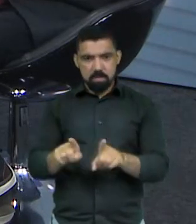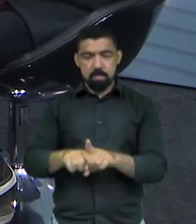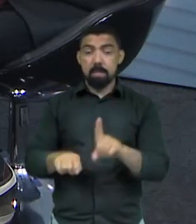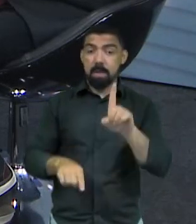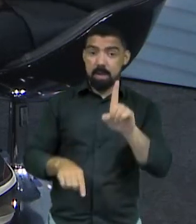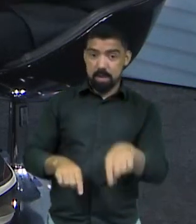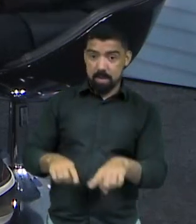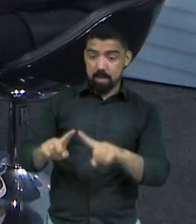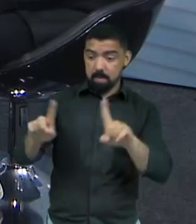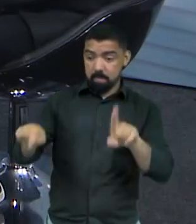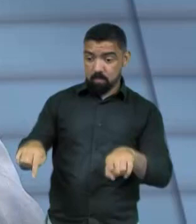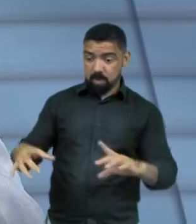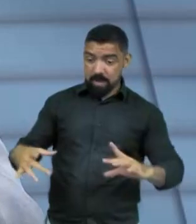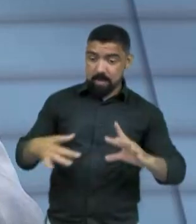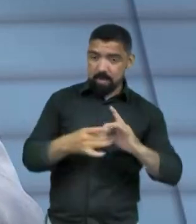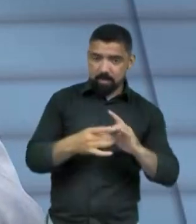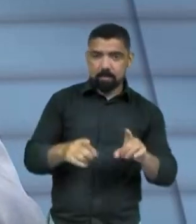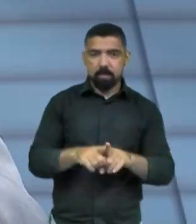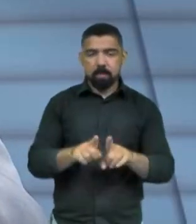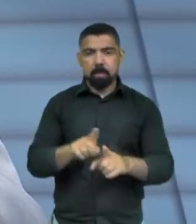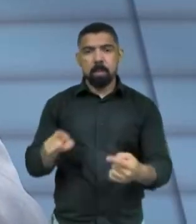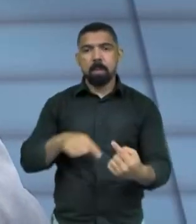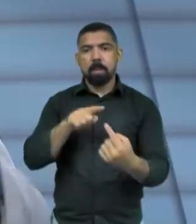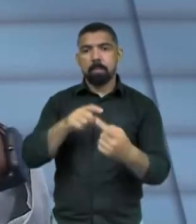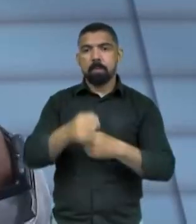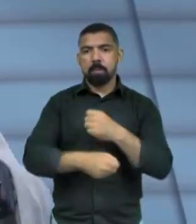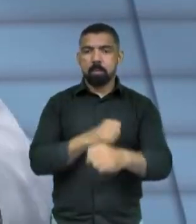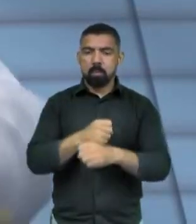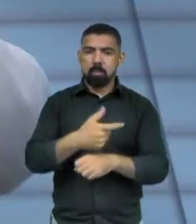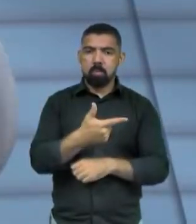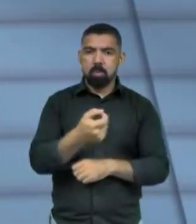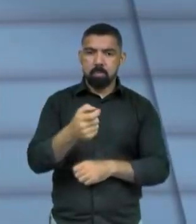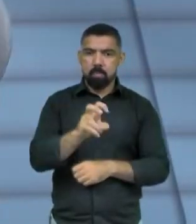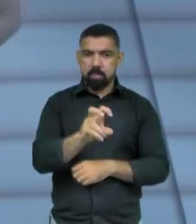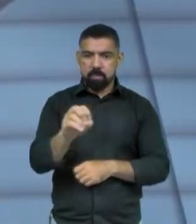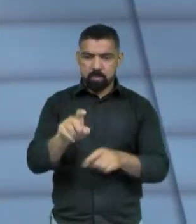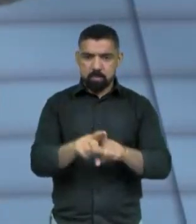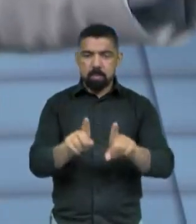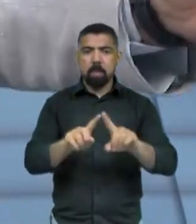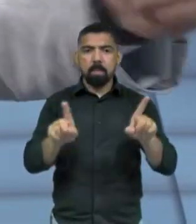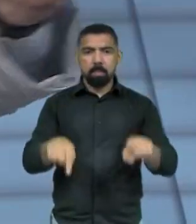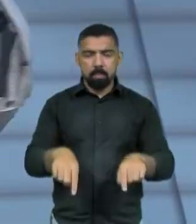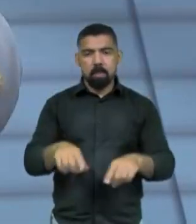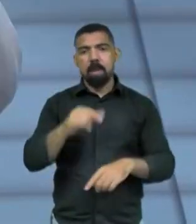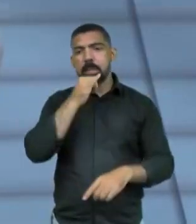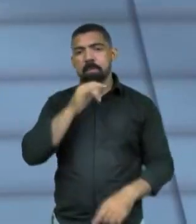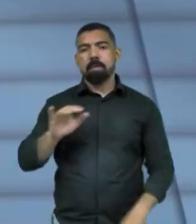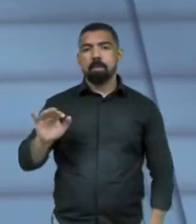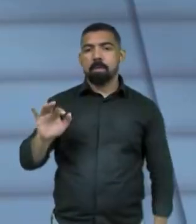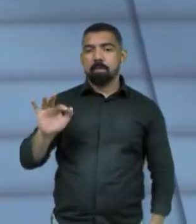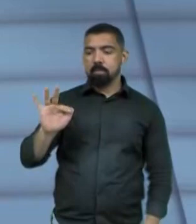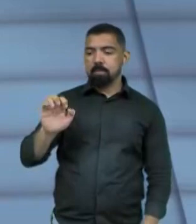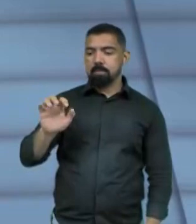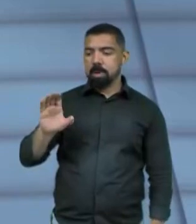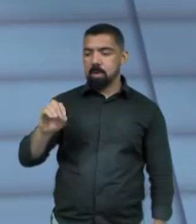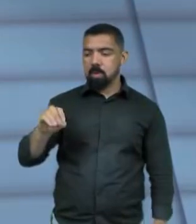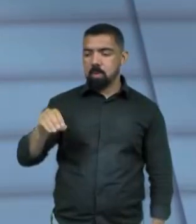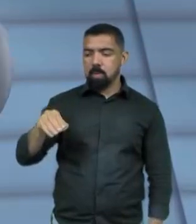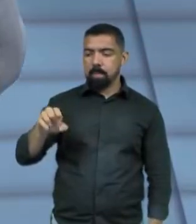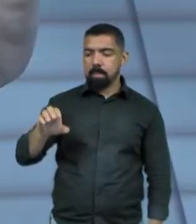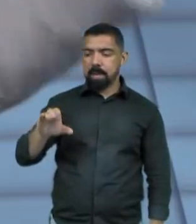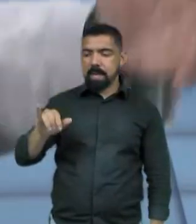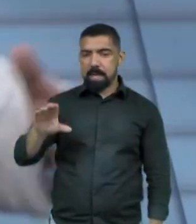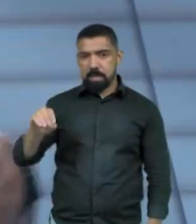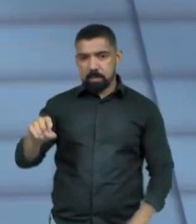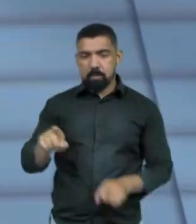projeto que está associado a metas do 2050. Nós temos projetos da FEComércio, da Federação das Indústrias,